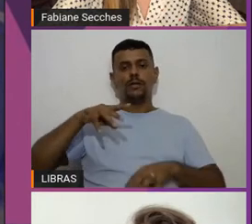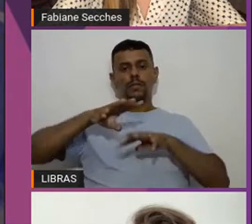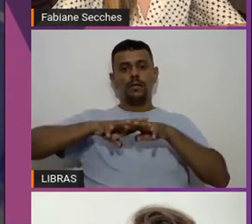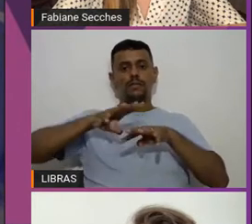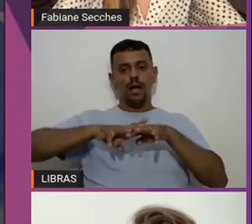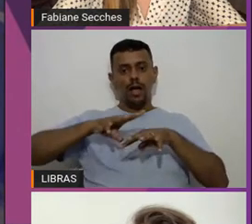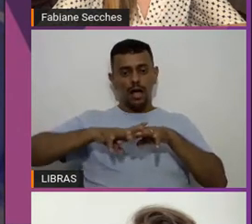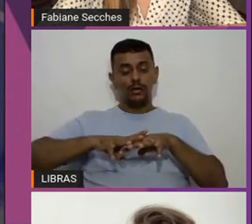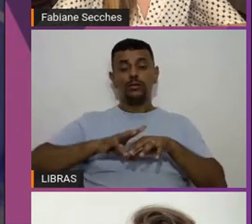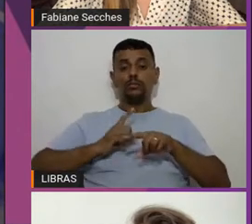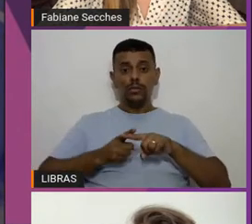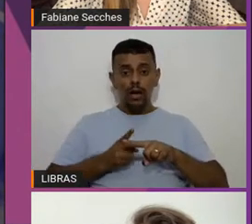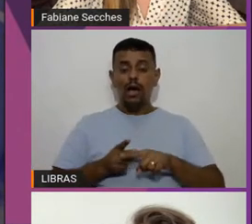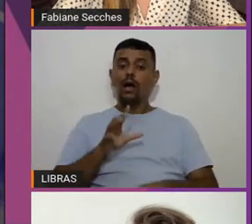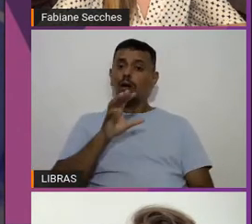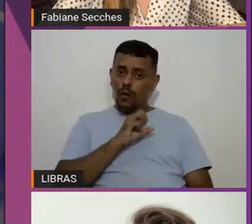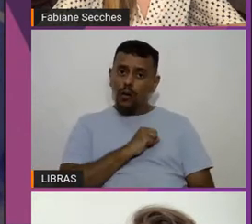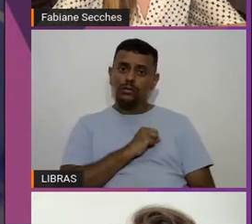é